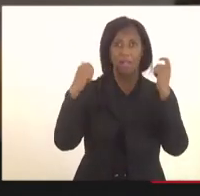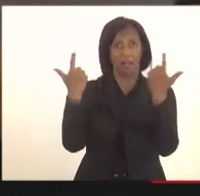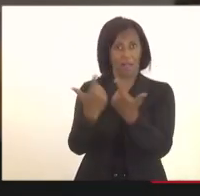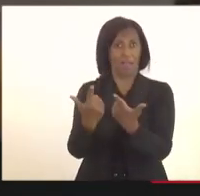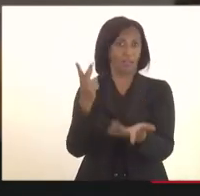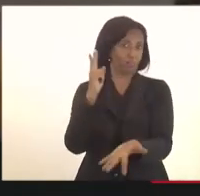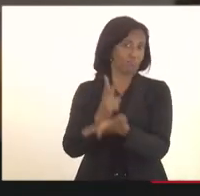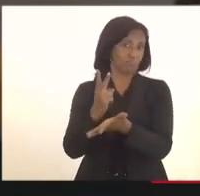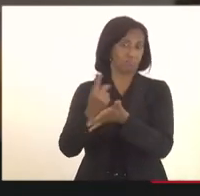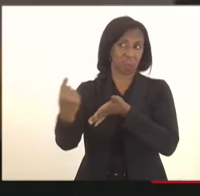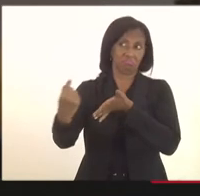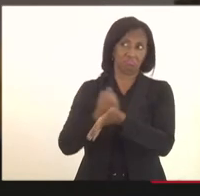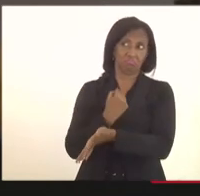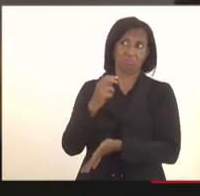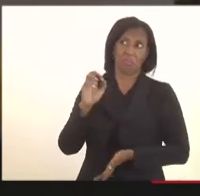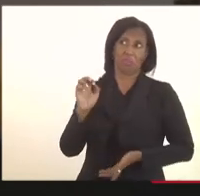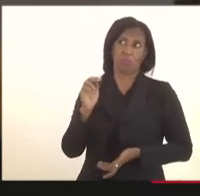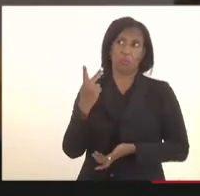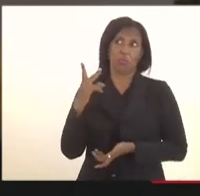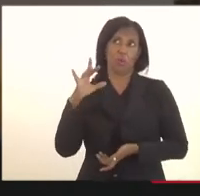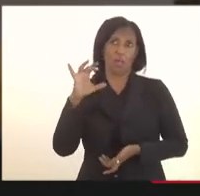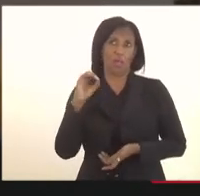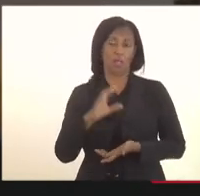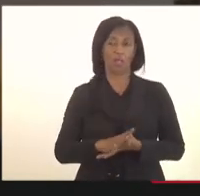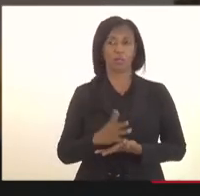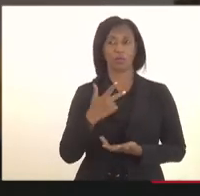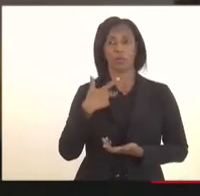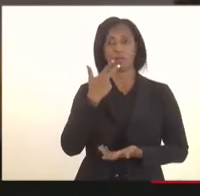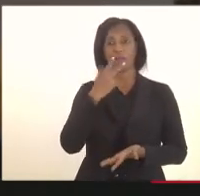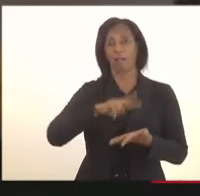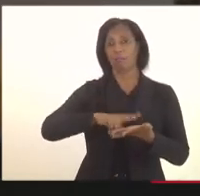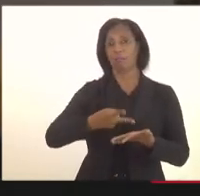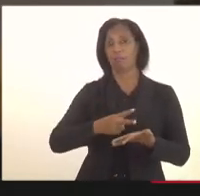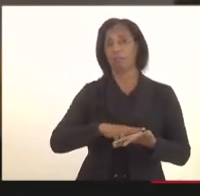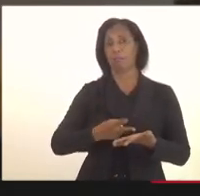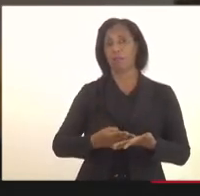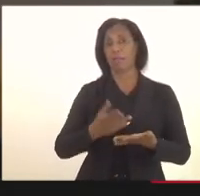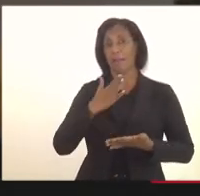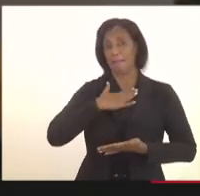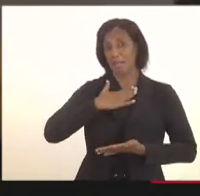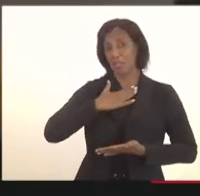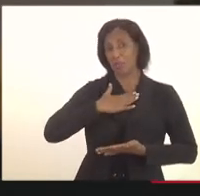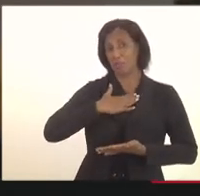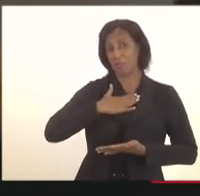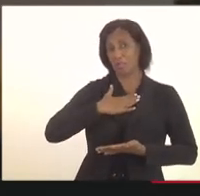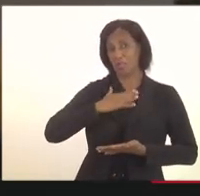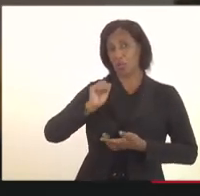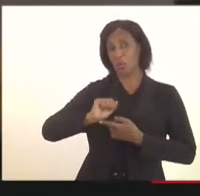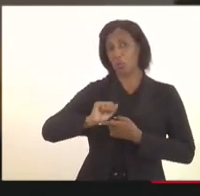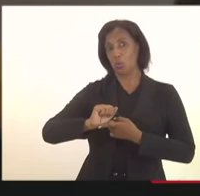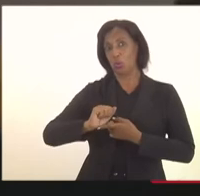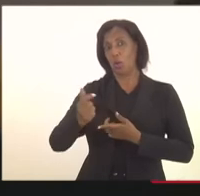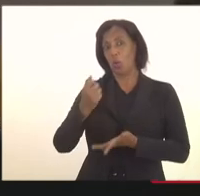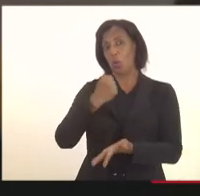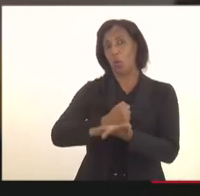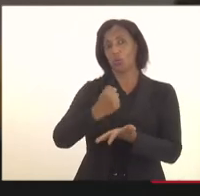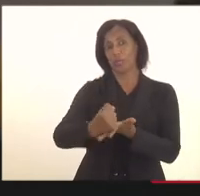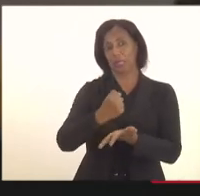hélio, eu gostaria de colocar a interpretação, que é mais minha do que da Petronas, mas contrato de